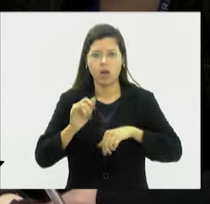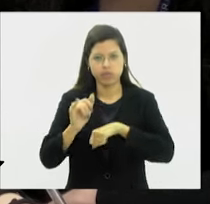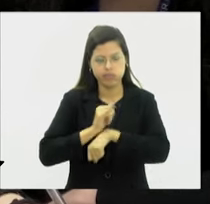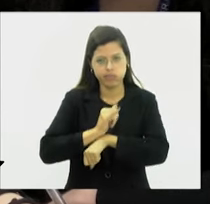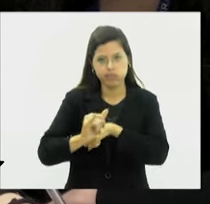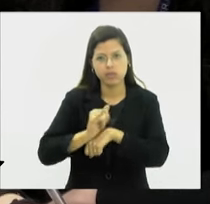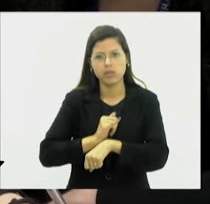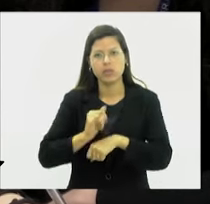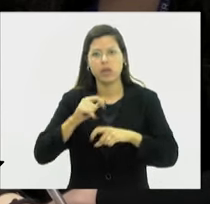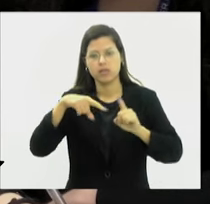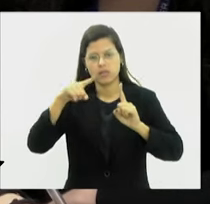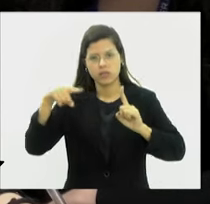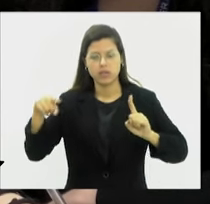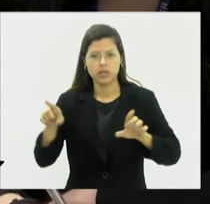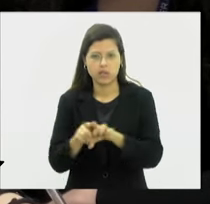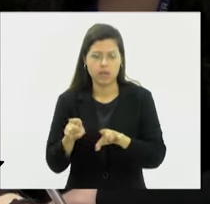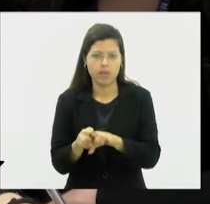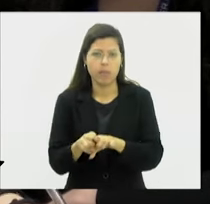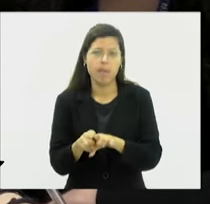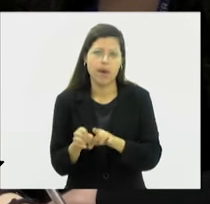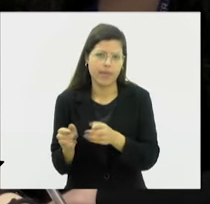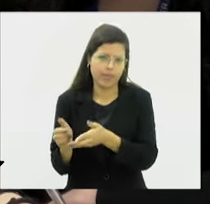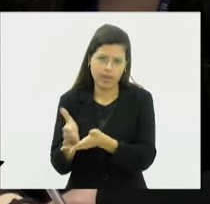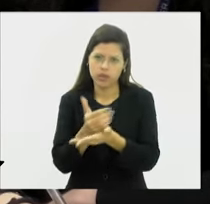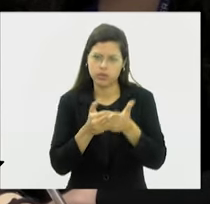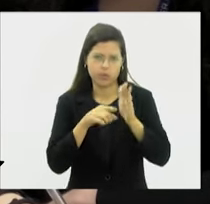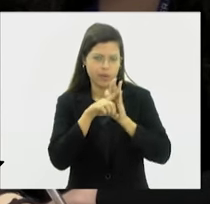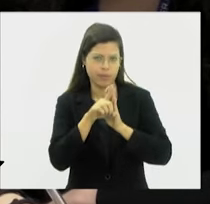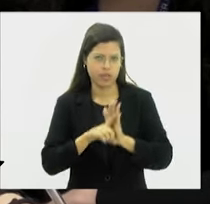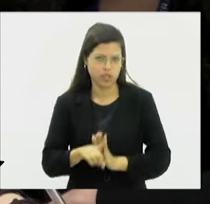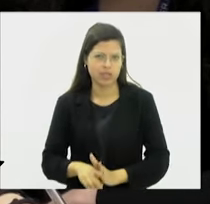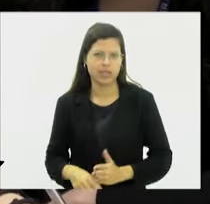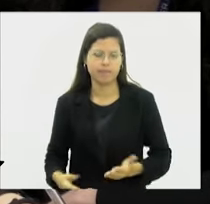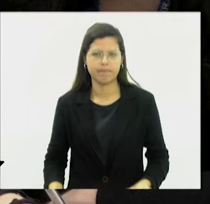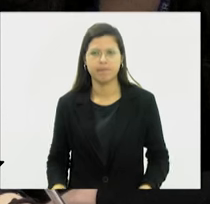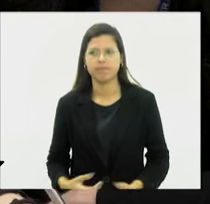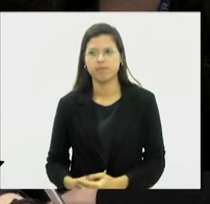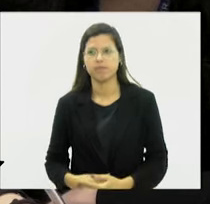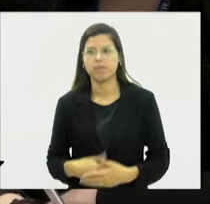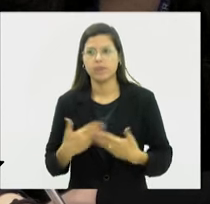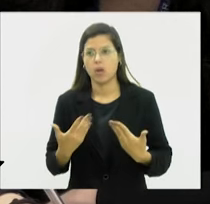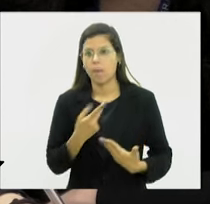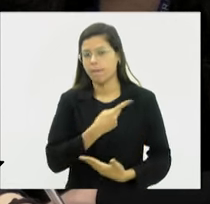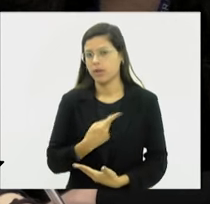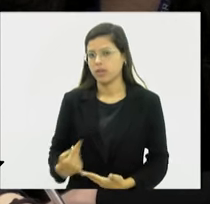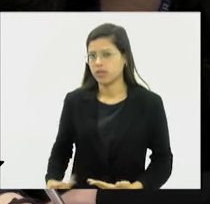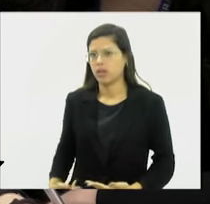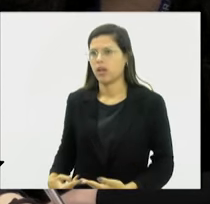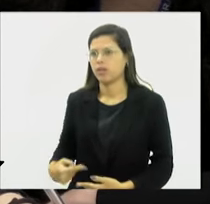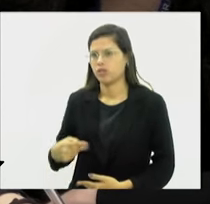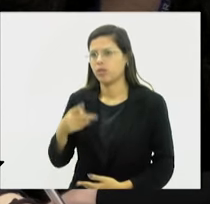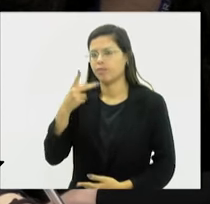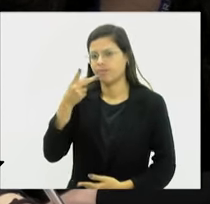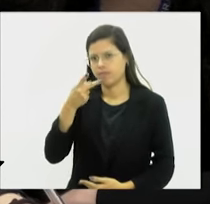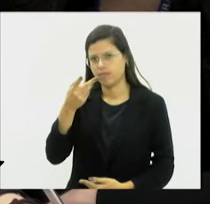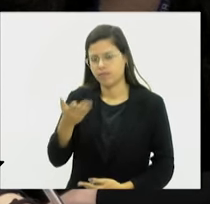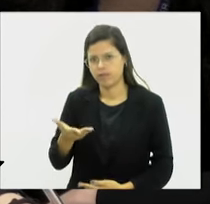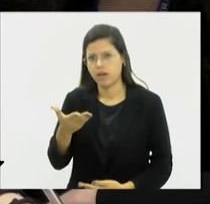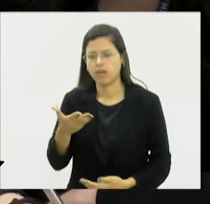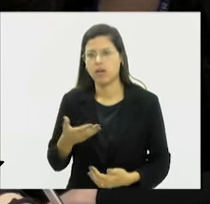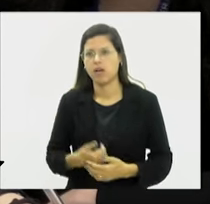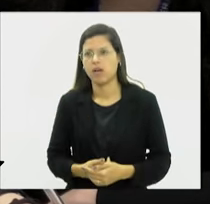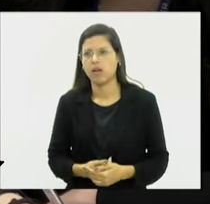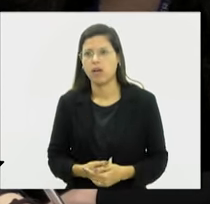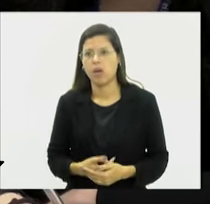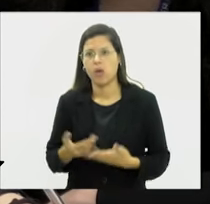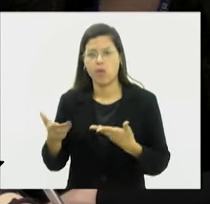e promoção de conteúdo para pesquisas. Então, presidente, eu, com essa minha fala, com essa minha discussão, eu